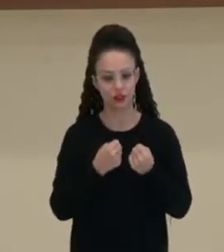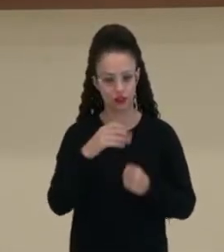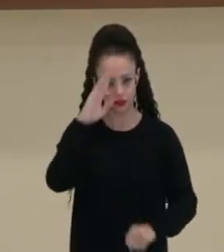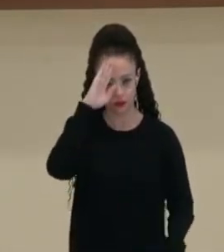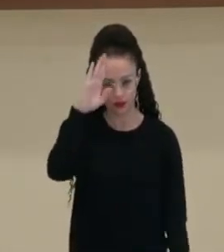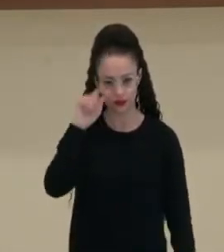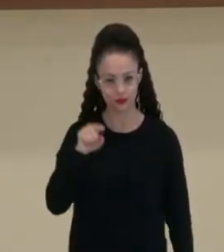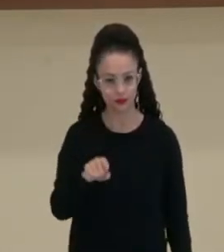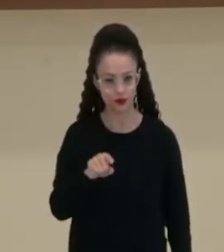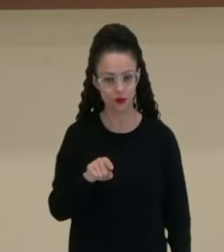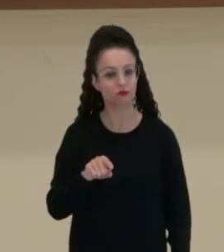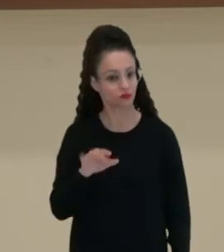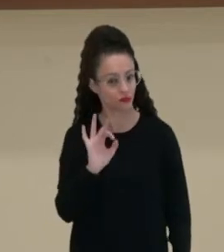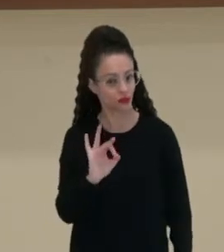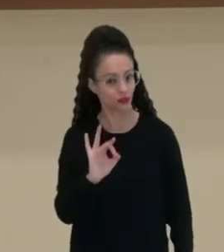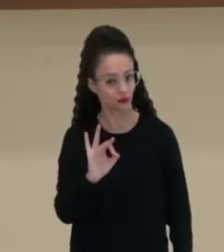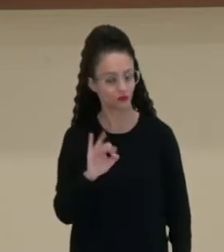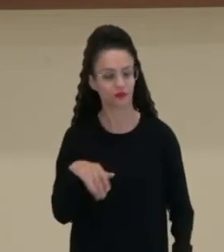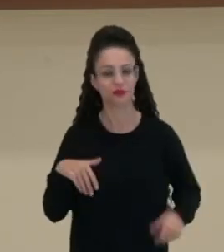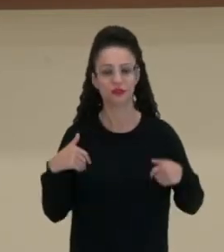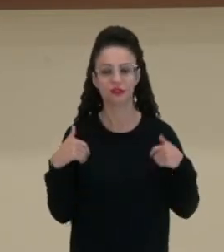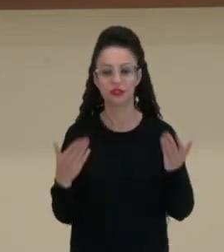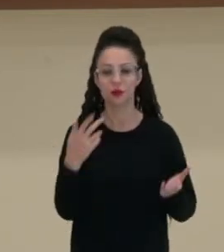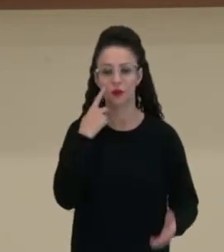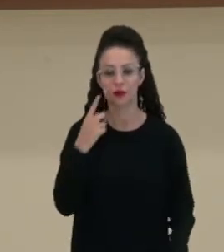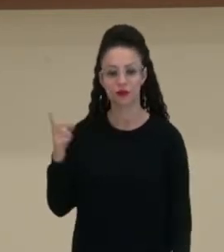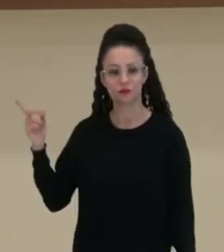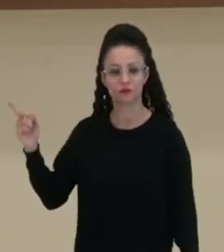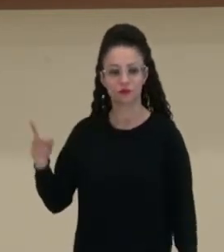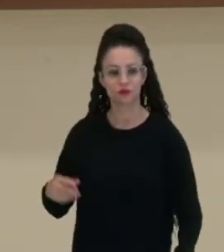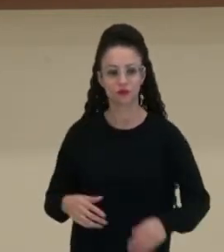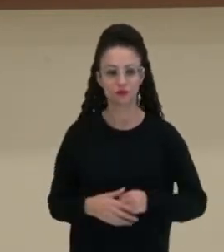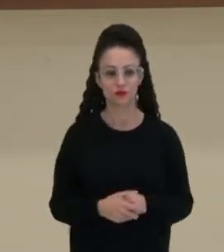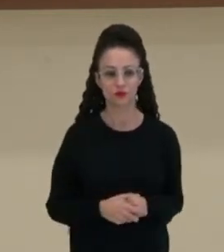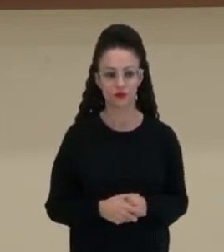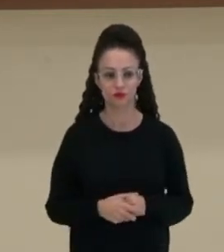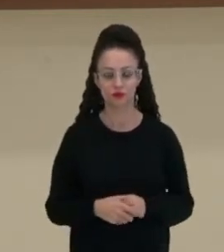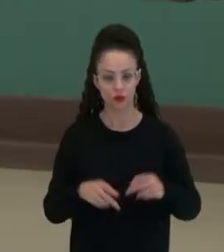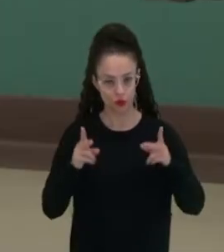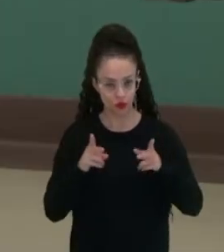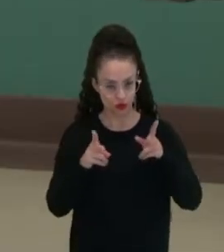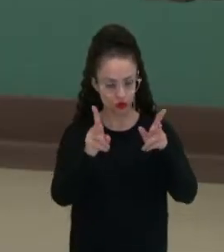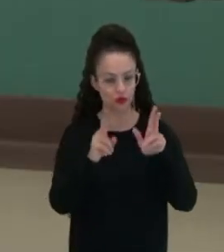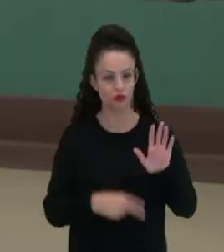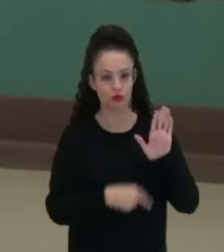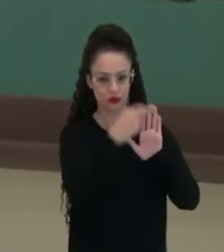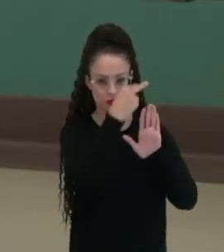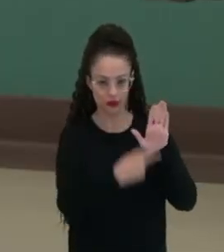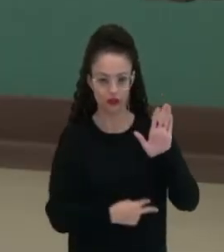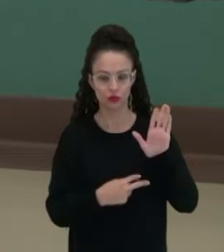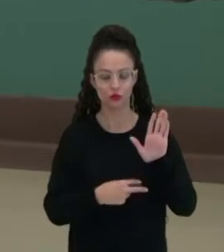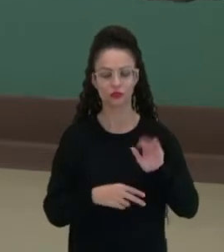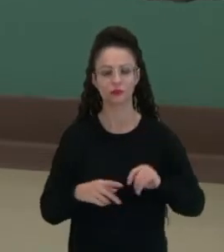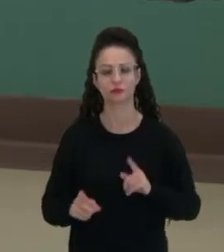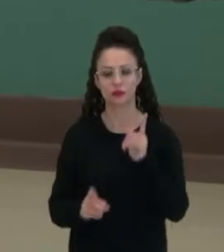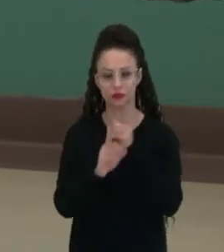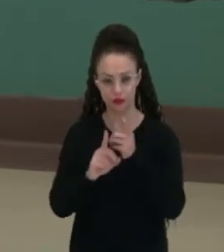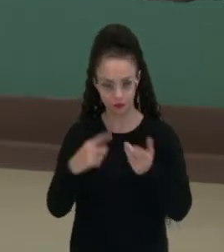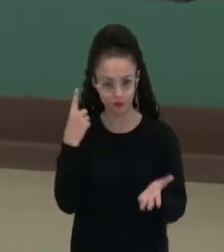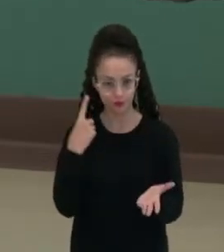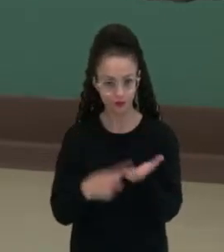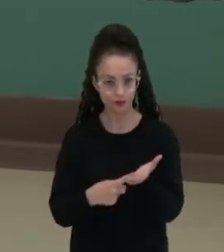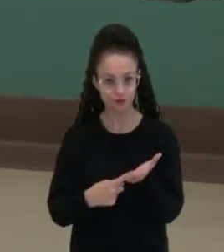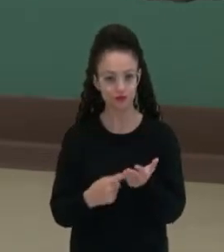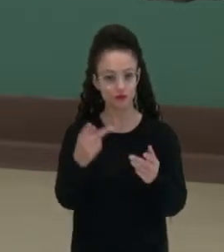articulista. Não é mesmo? Então, olha só aqui, ó. Continuamos a leitura para identificar isso, combinado?